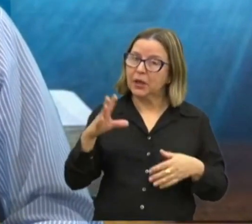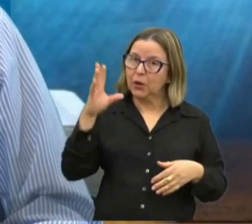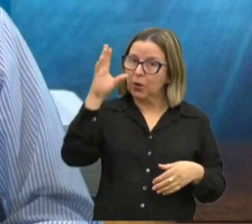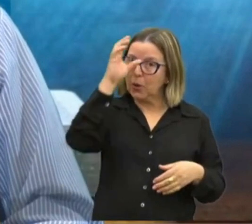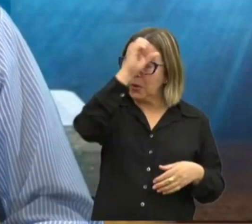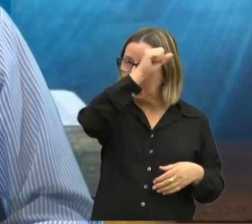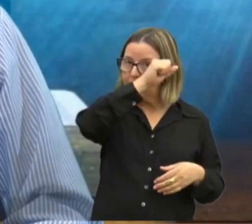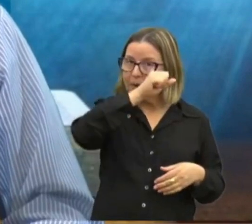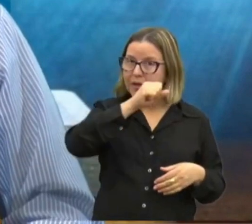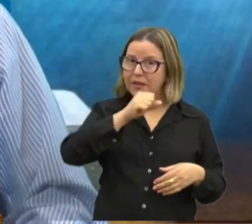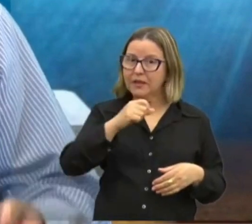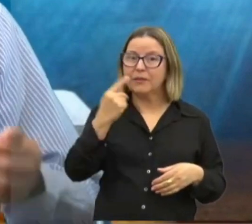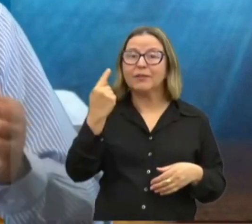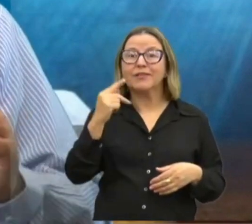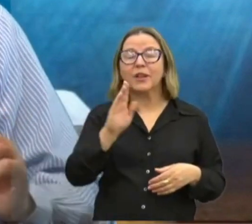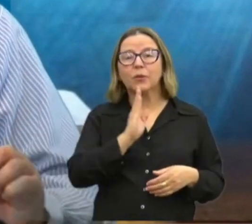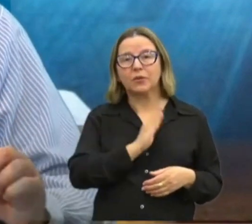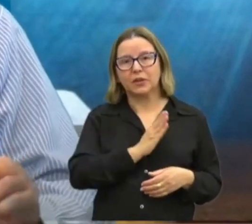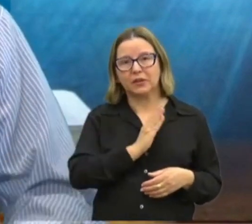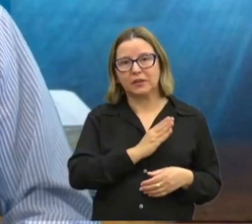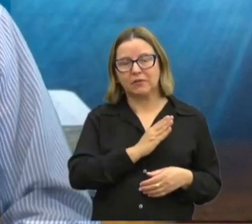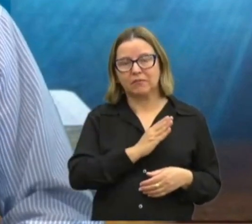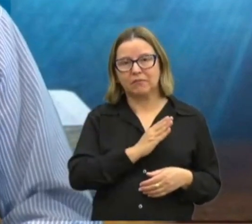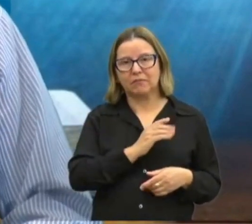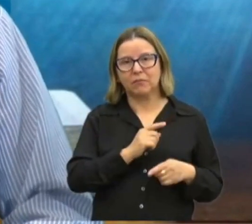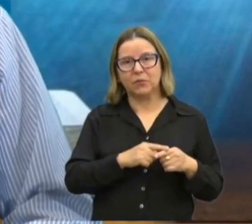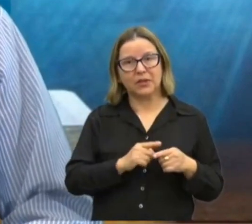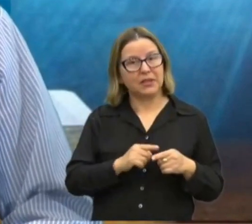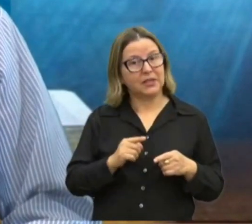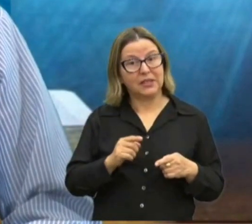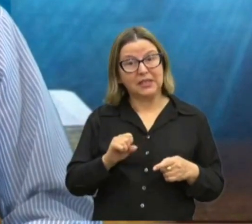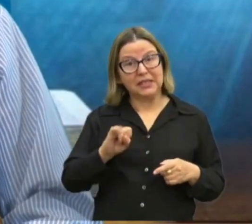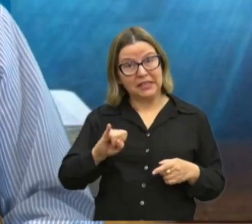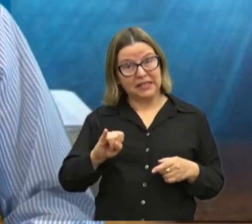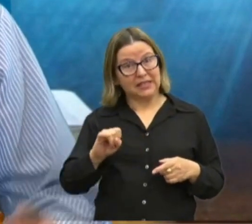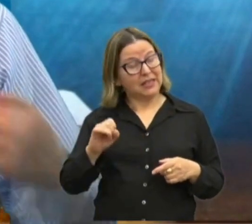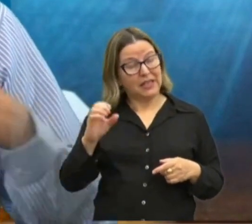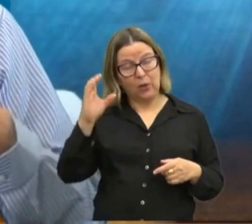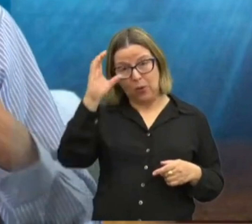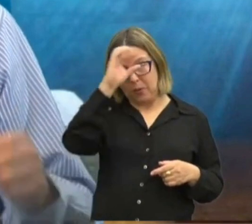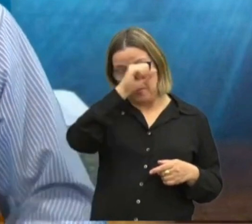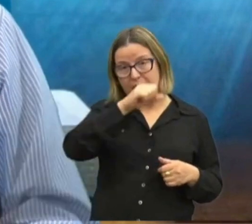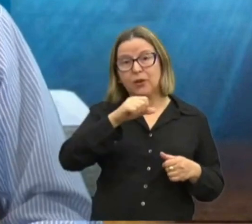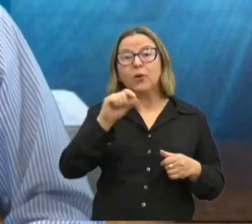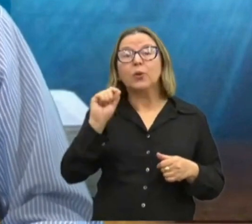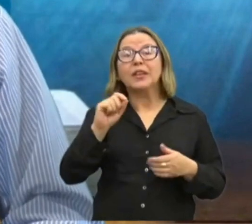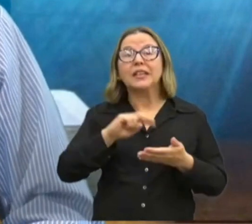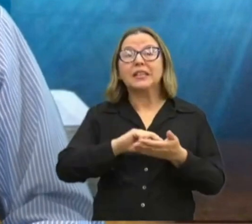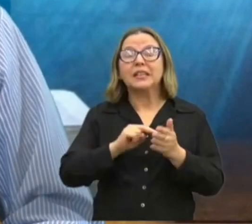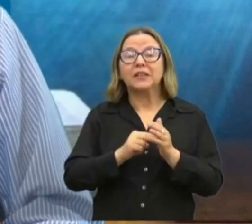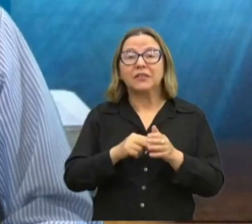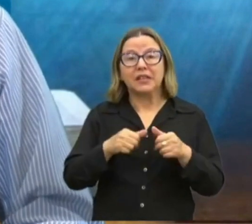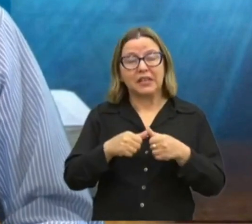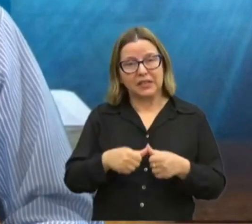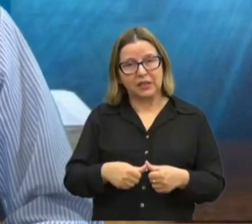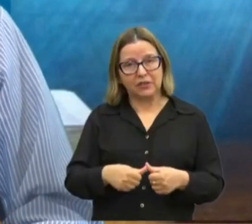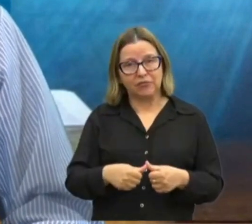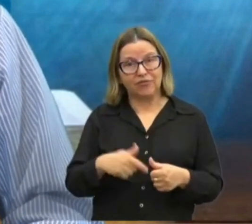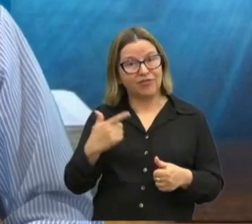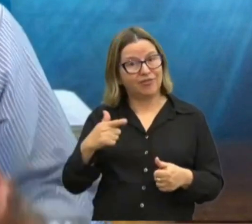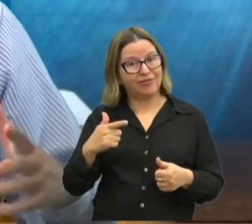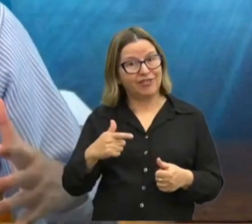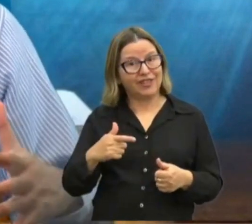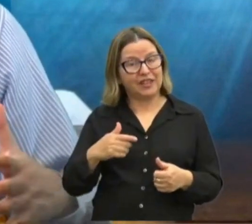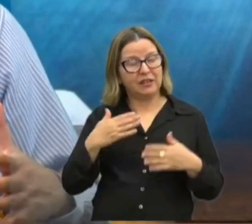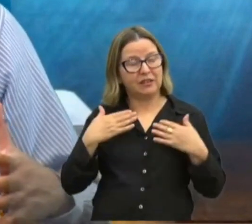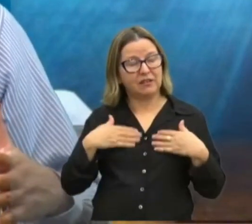coração. Porque se você não compreender o que significa isso, você não terá descanso na sua alma.